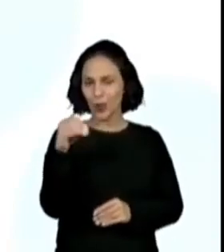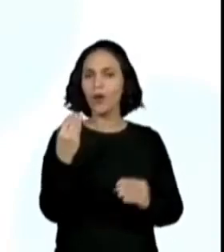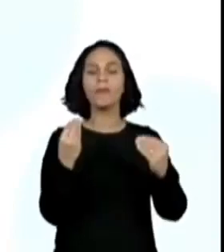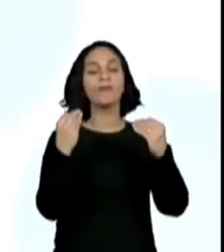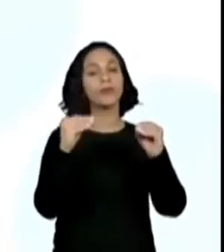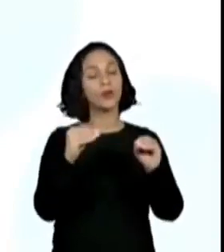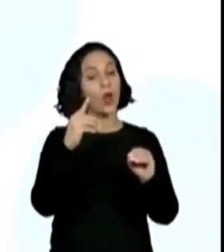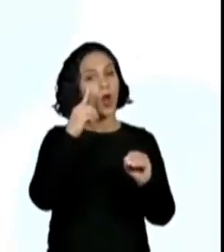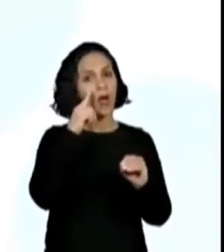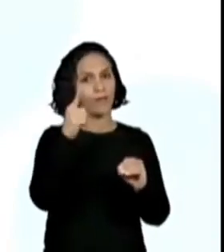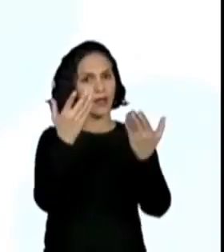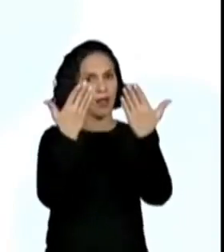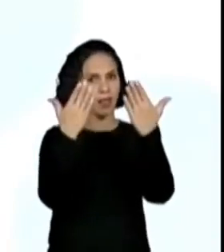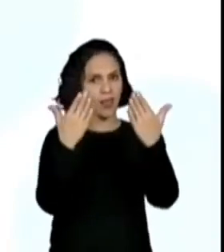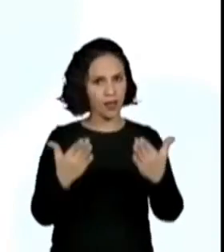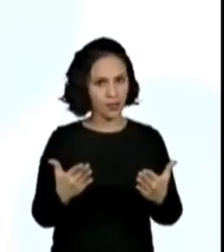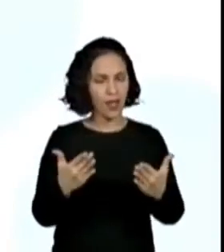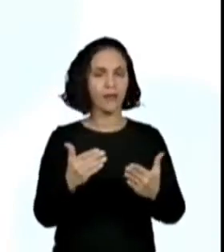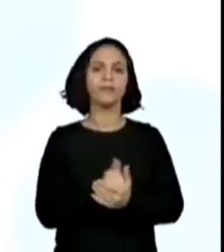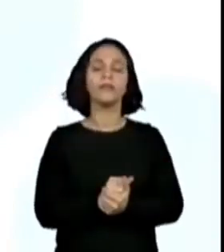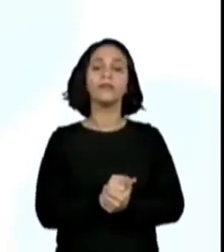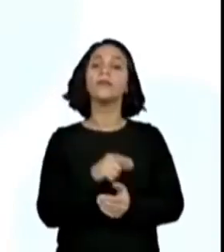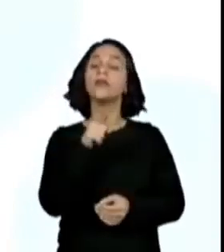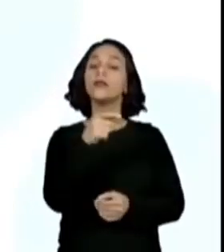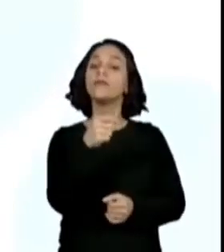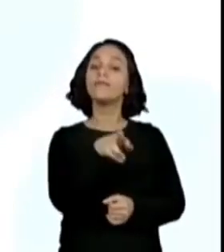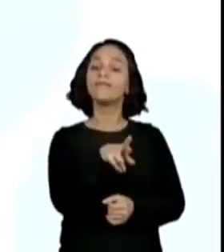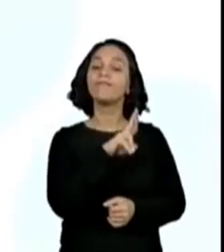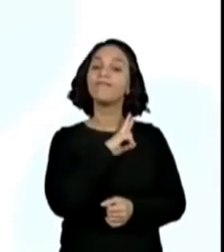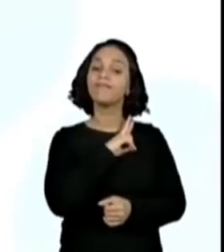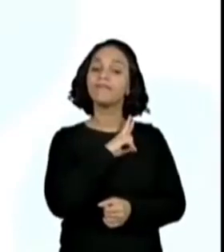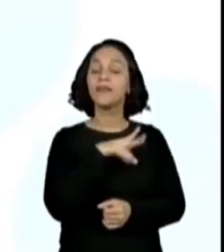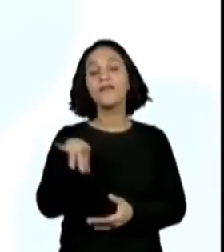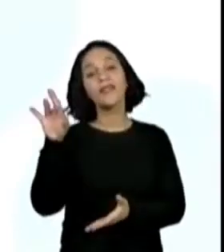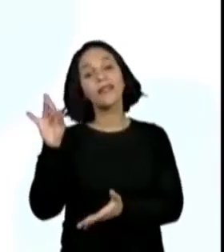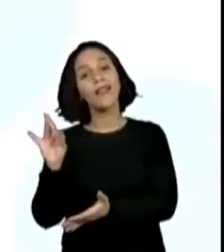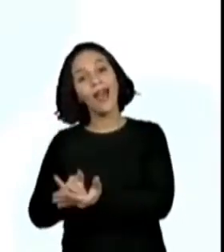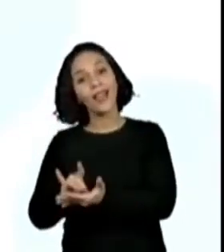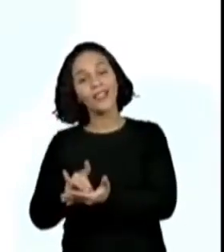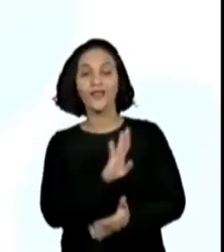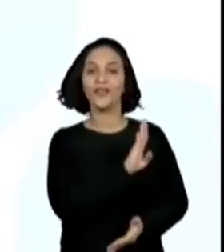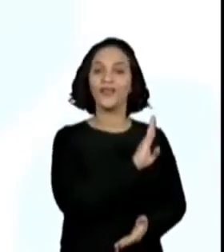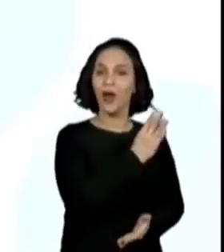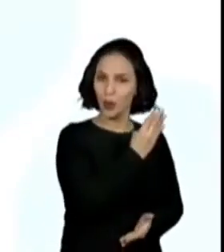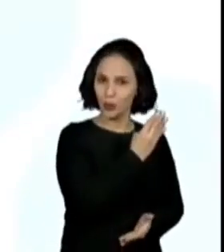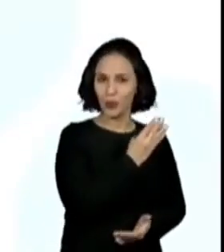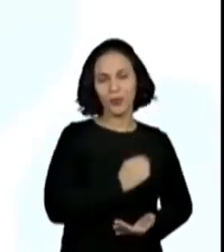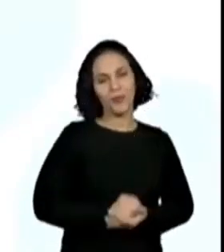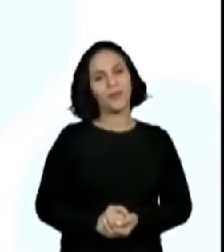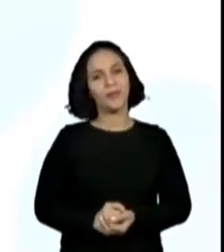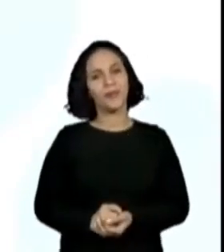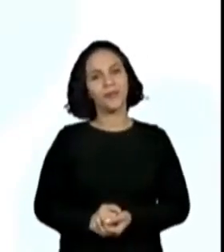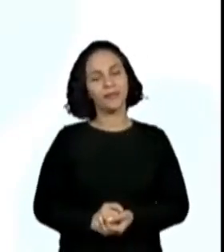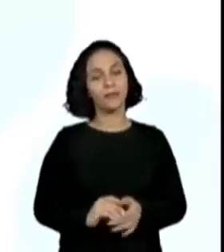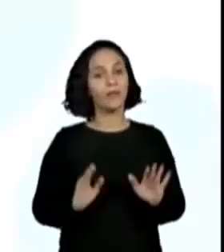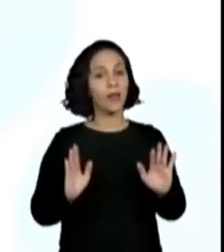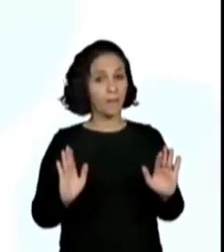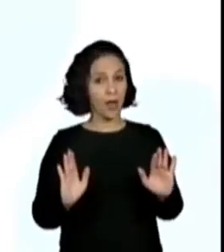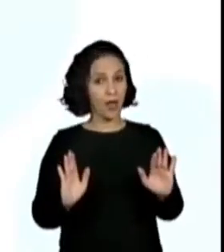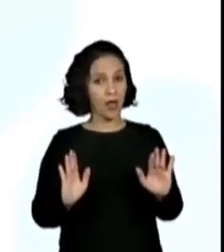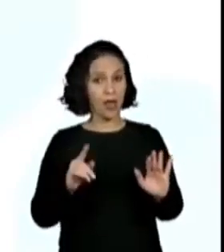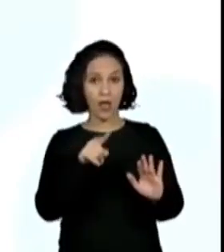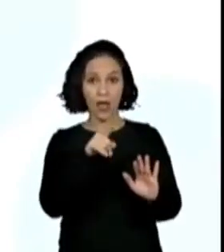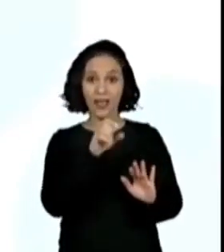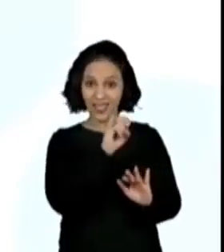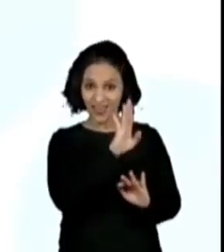analisarem E aí elas tinham que dizer se aquelas sentenças eram verdadeiras ou se elas eram falsas mas para sentenças